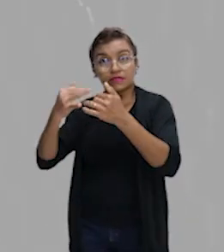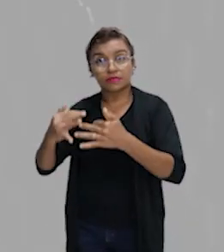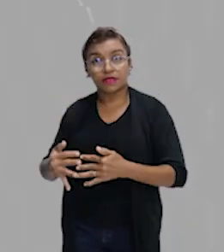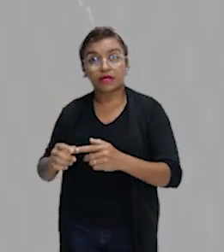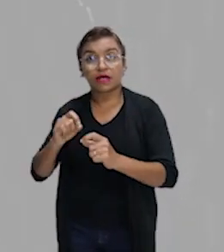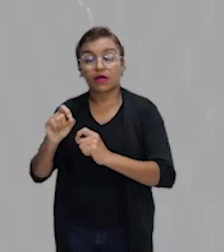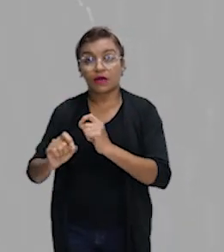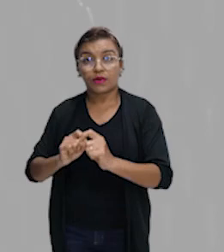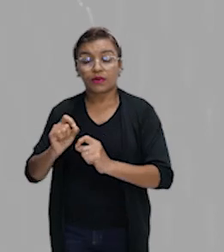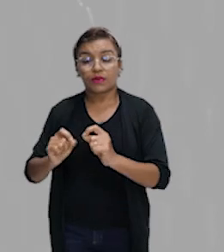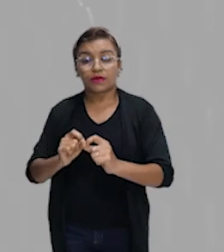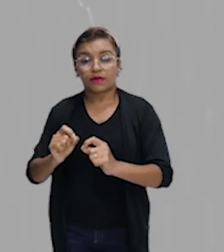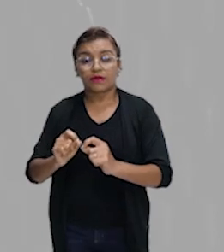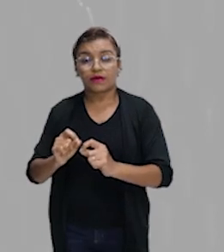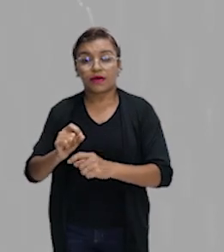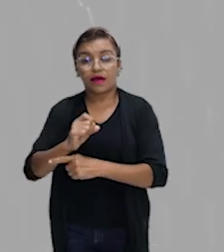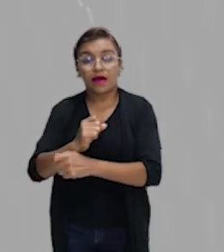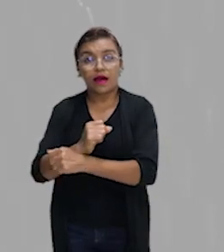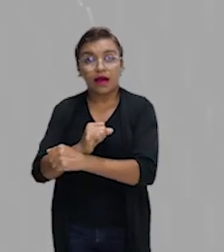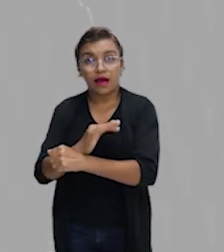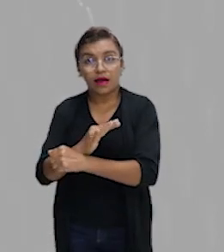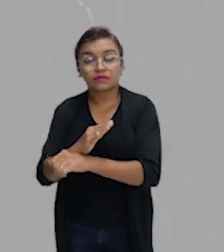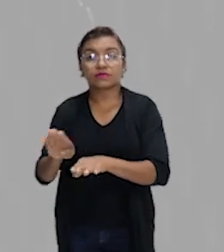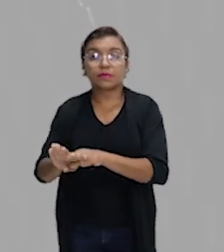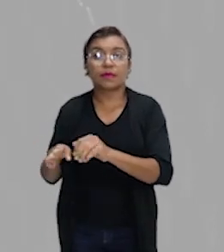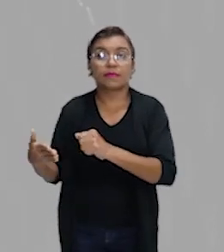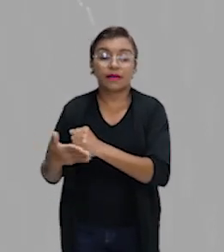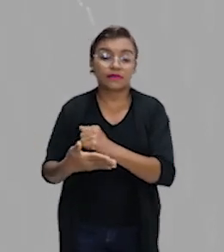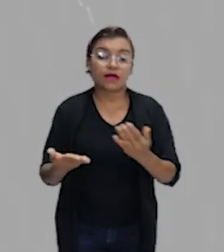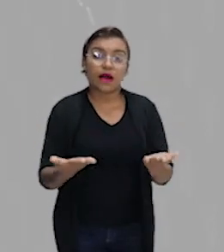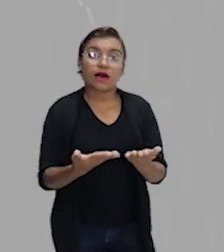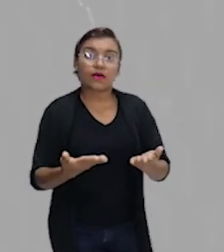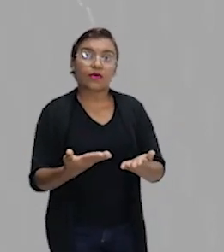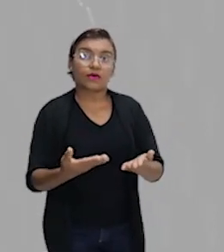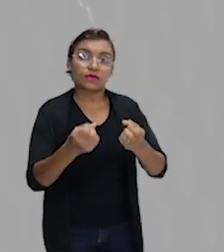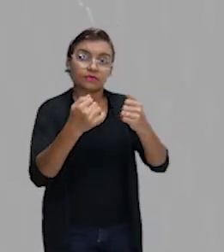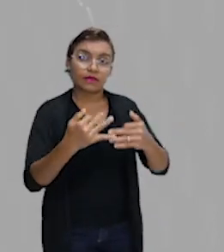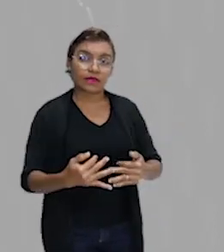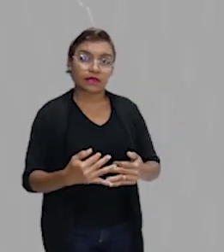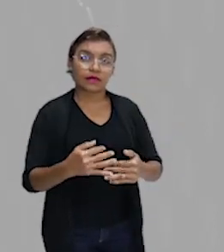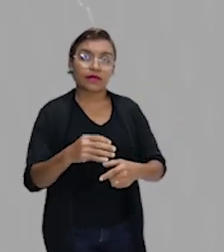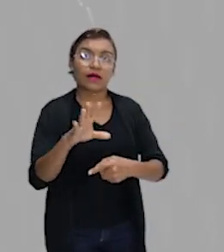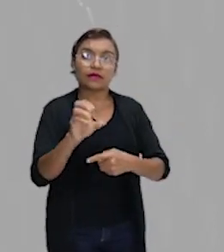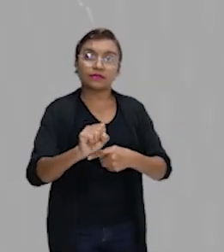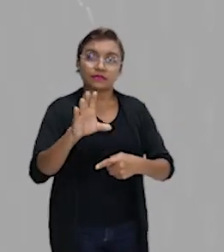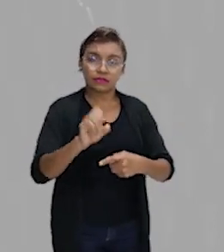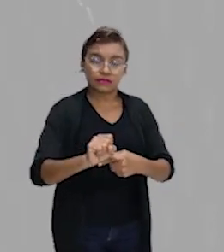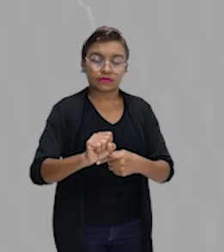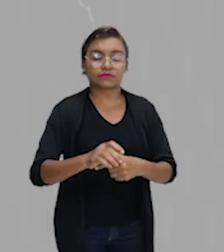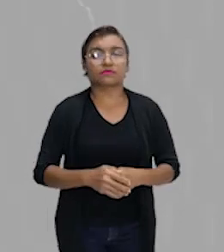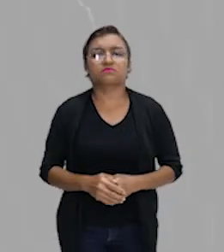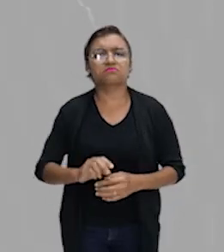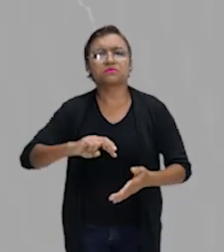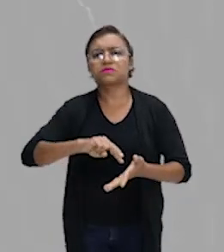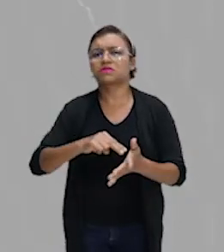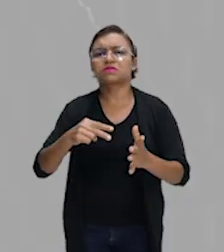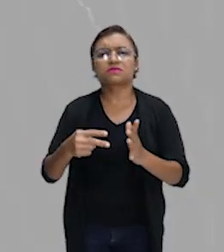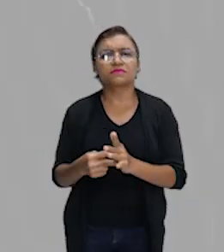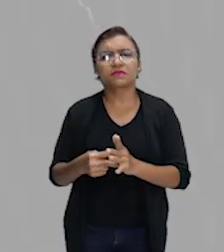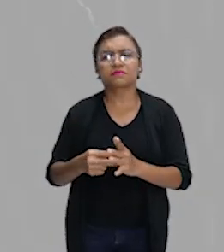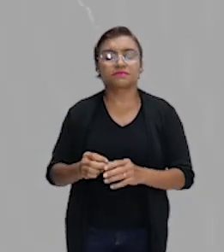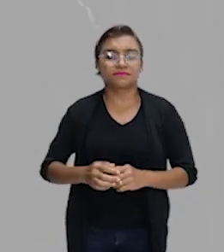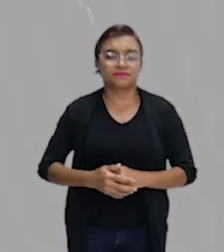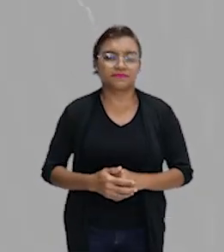definição das bases. Agora nós vamos falar sobre os sais. O que são os sais? Bom,